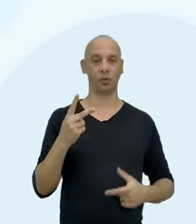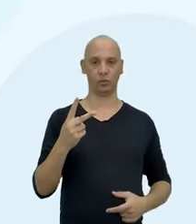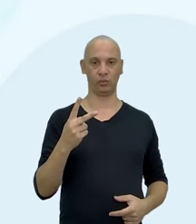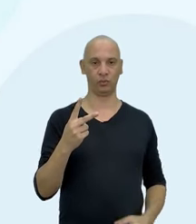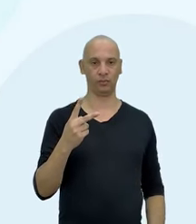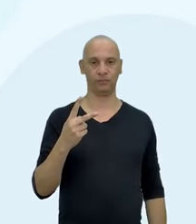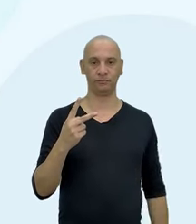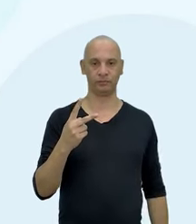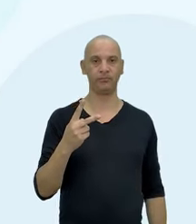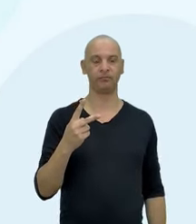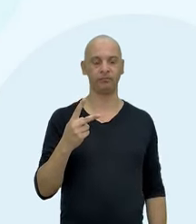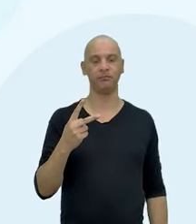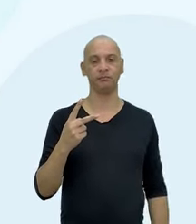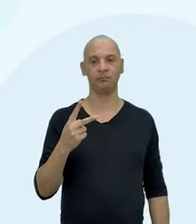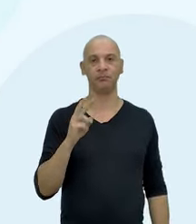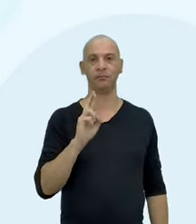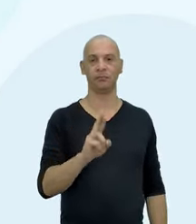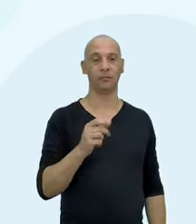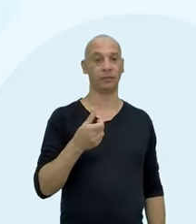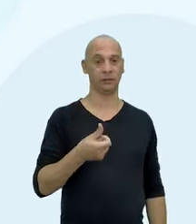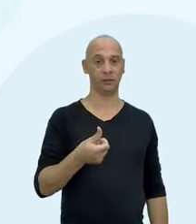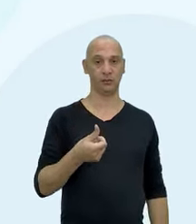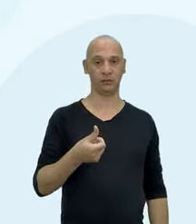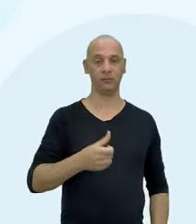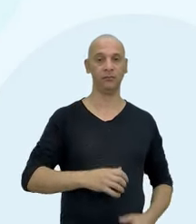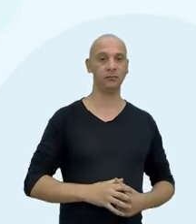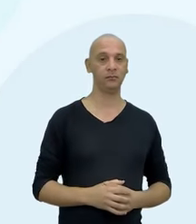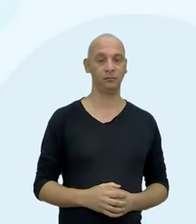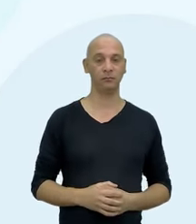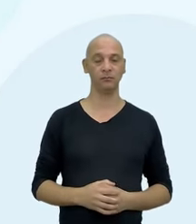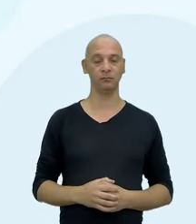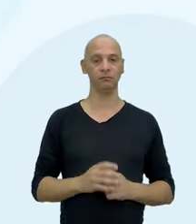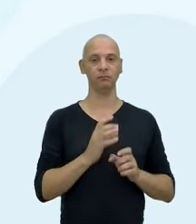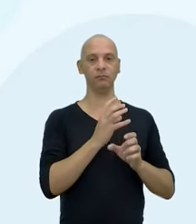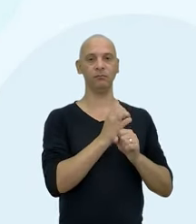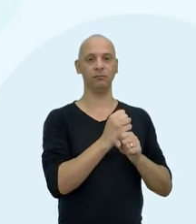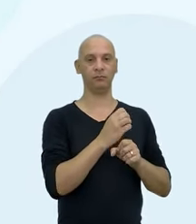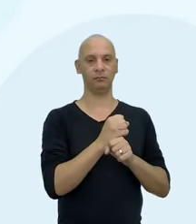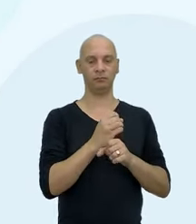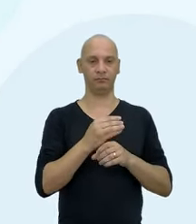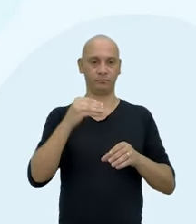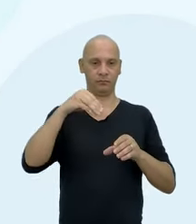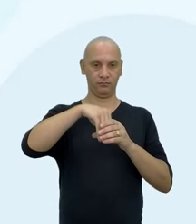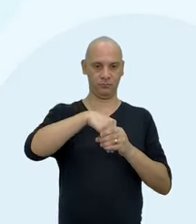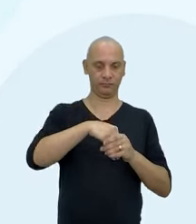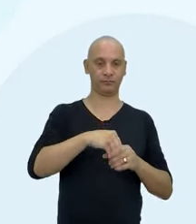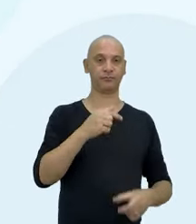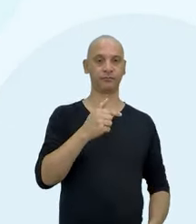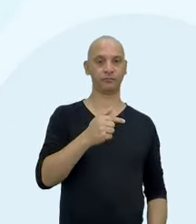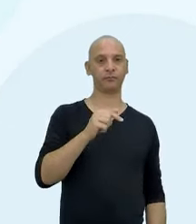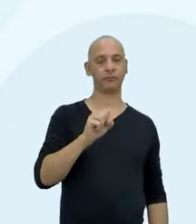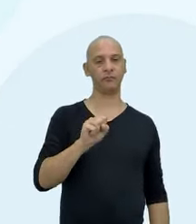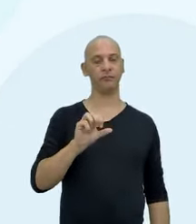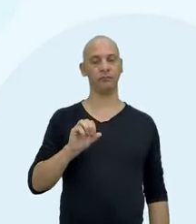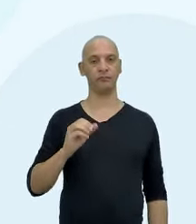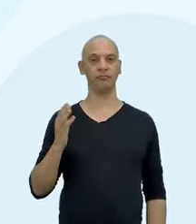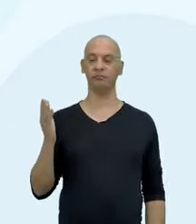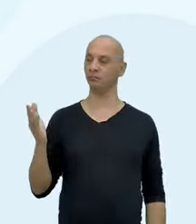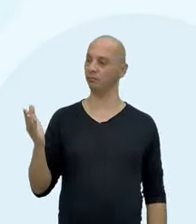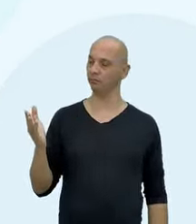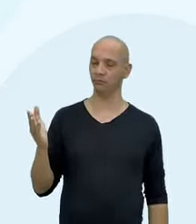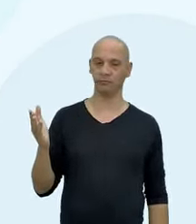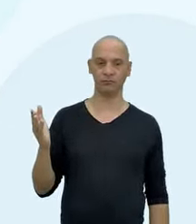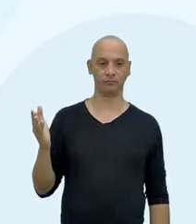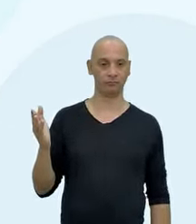né / 2 = 6 contamos as internas então seis sete oito nove dez